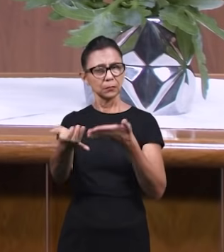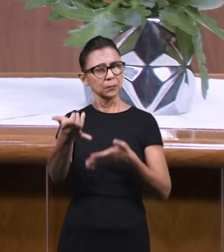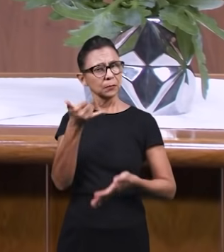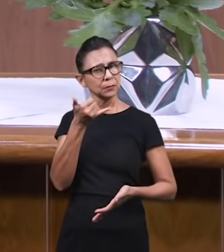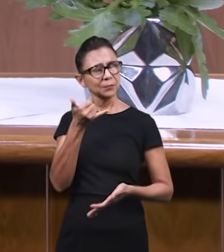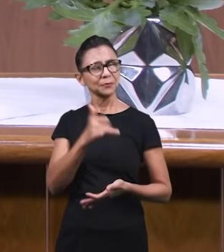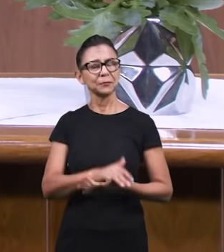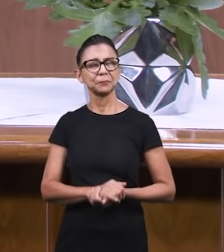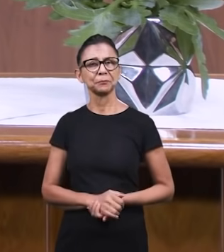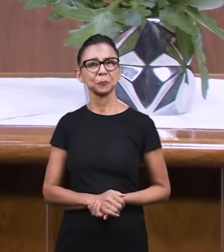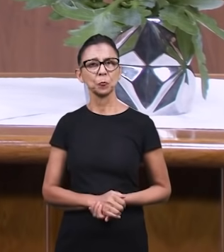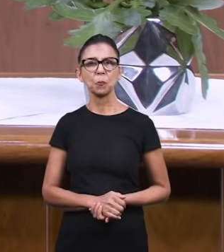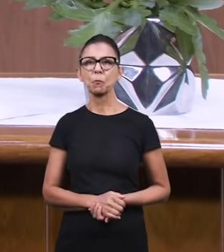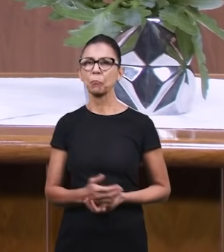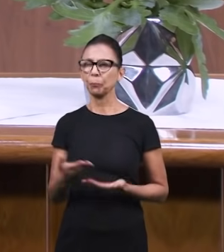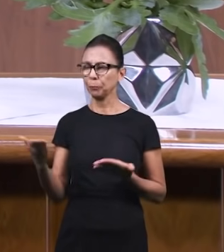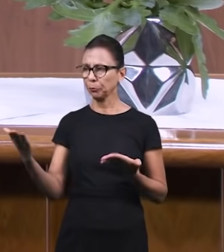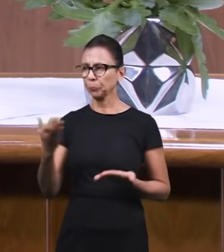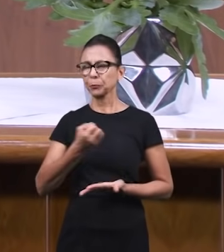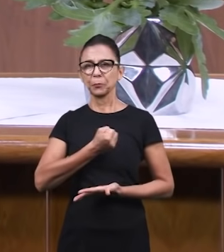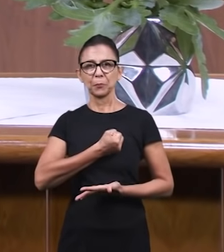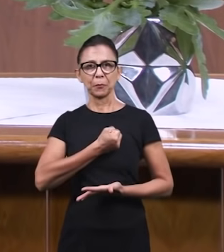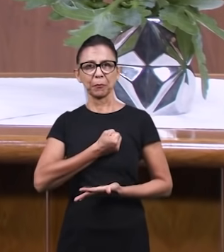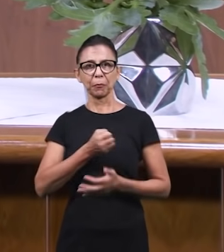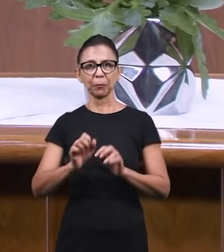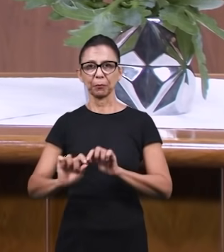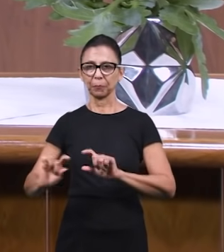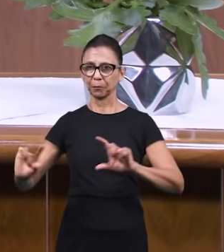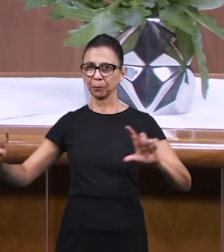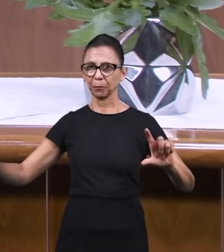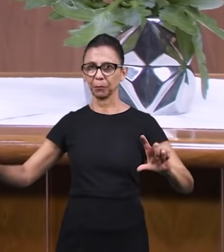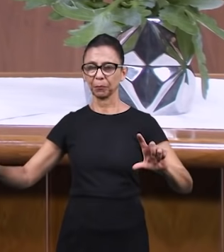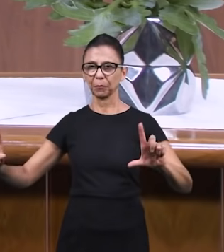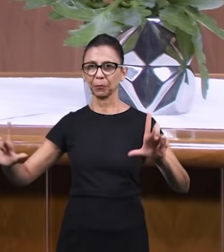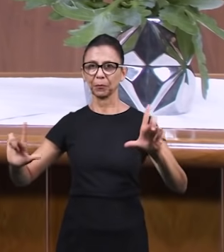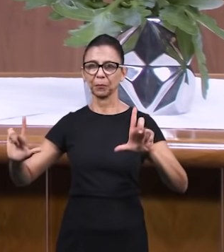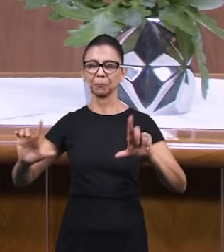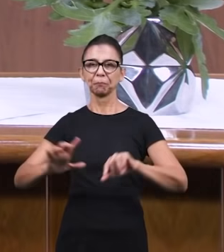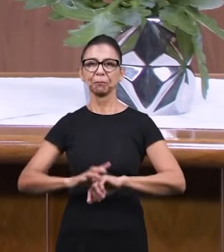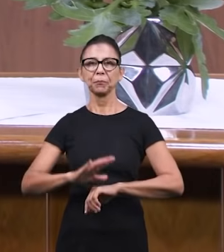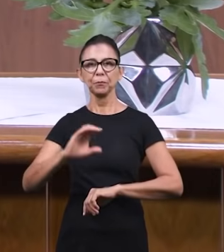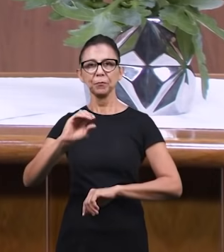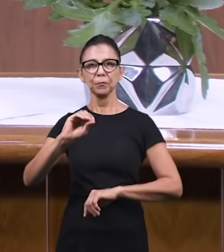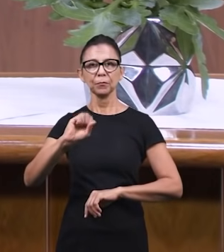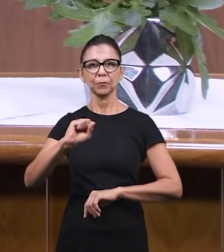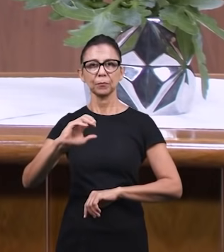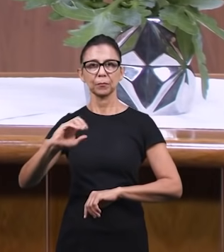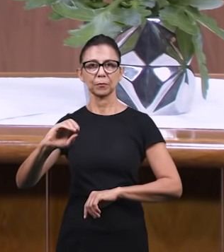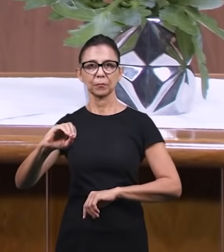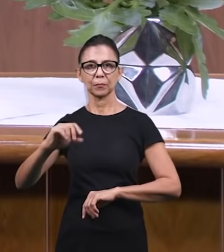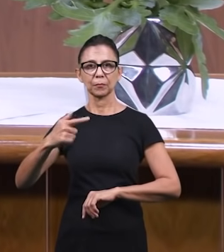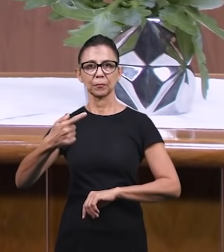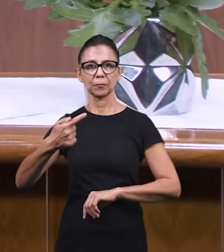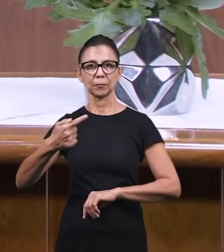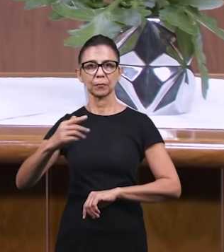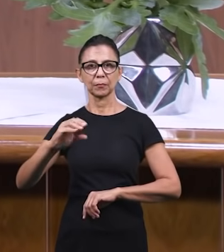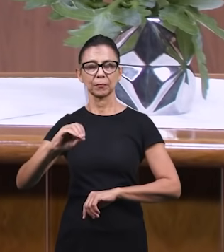está sendo projetado na tela agora. O número é 0800